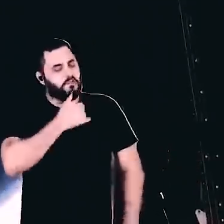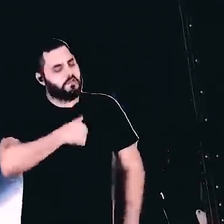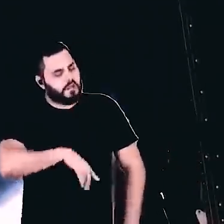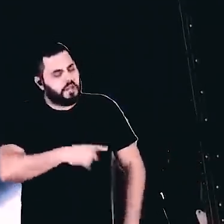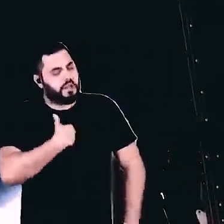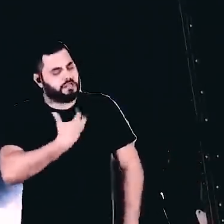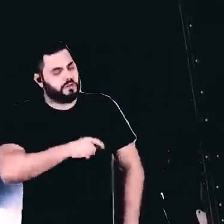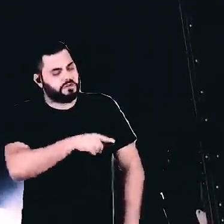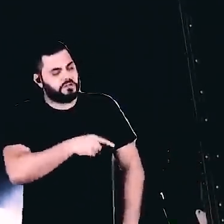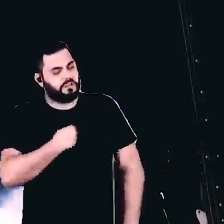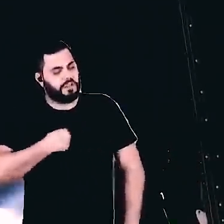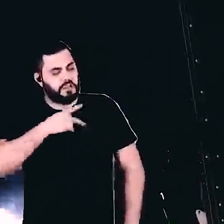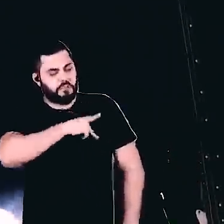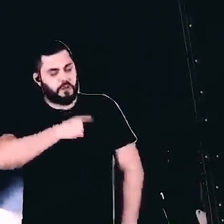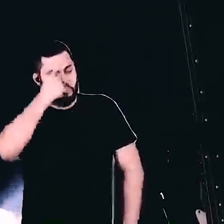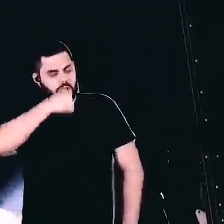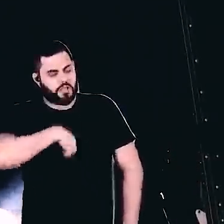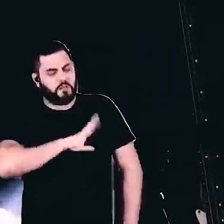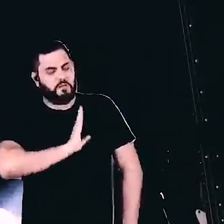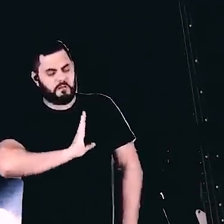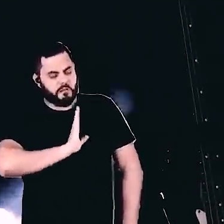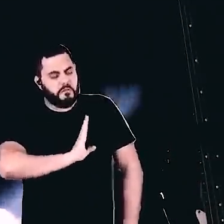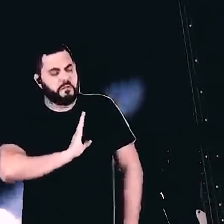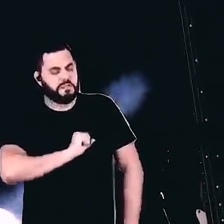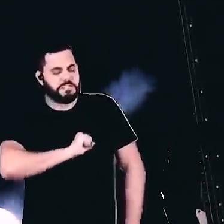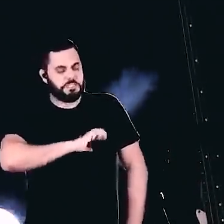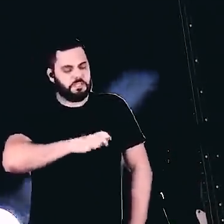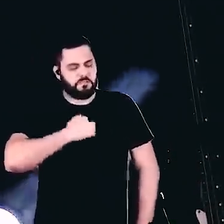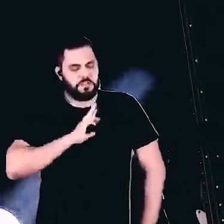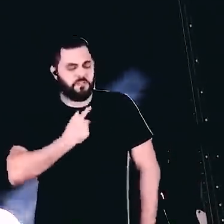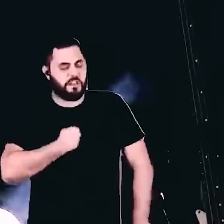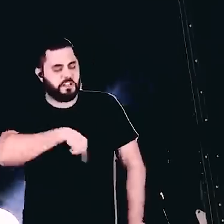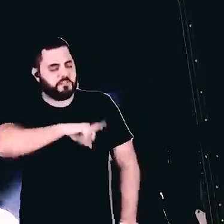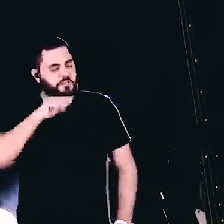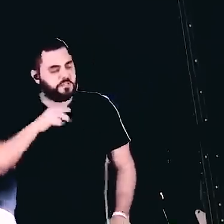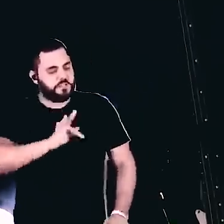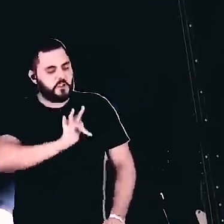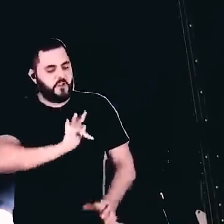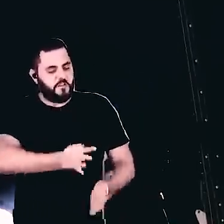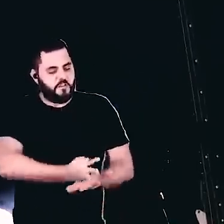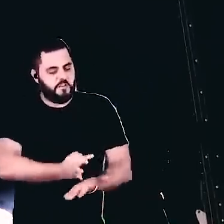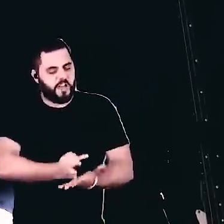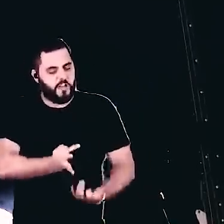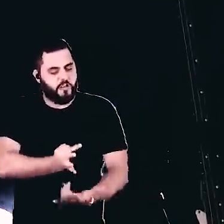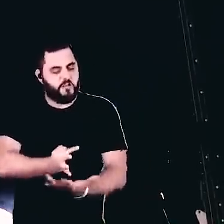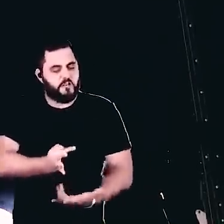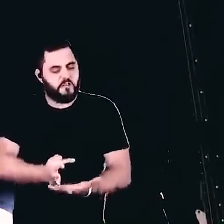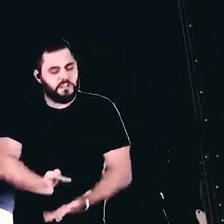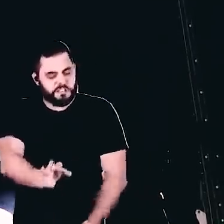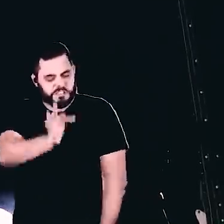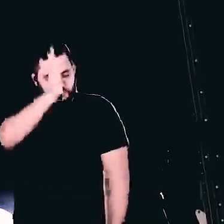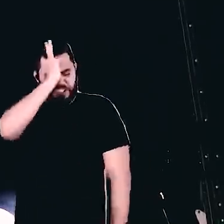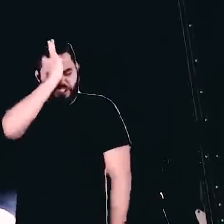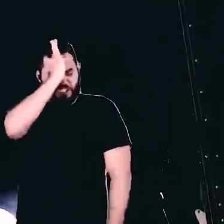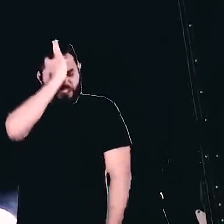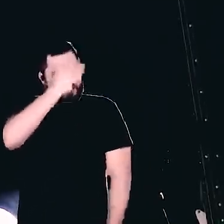recebendo porque Paulo mandou. Se fosse o contrário, mandava botar um ferro na tua testa ou crucificava